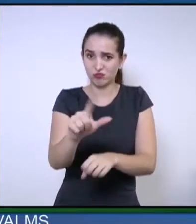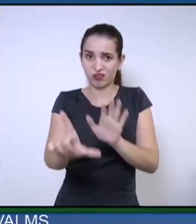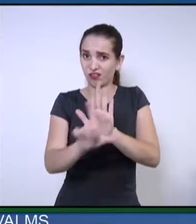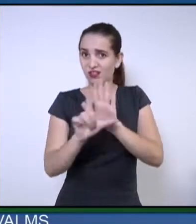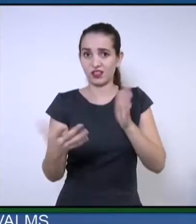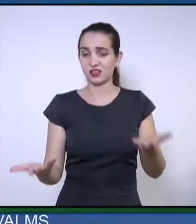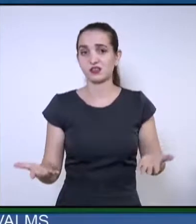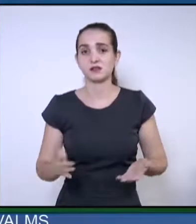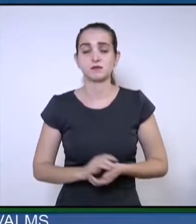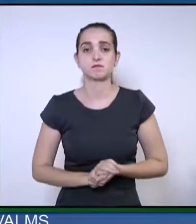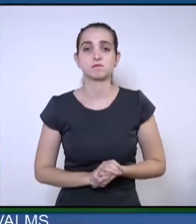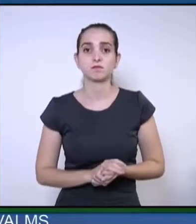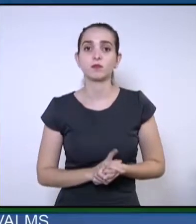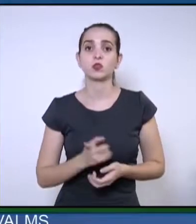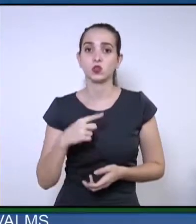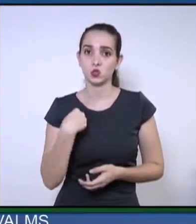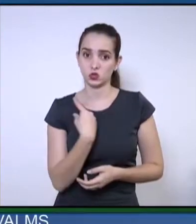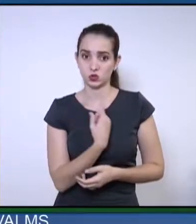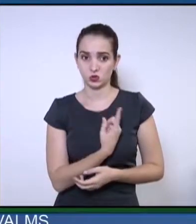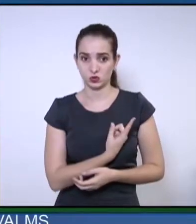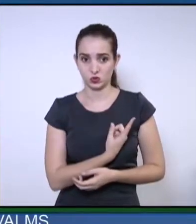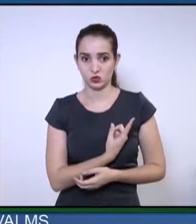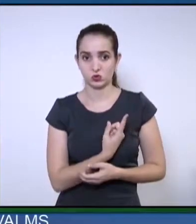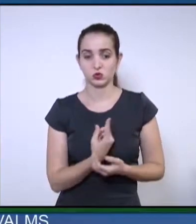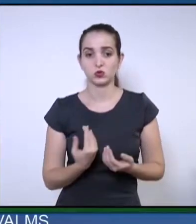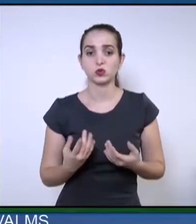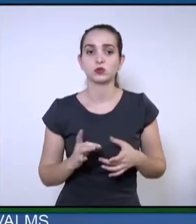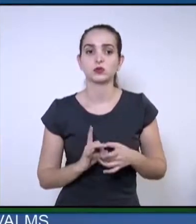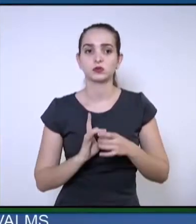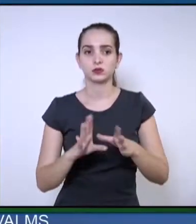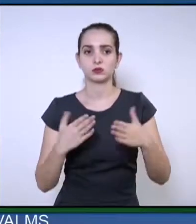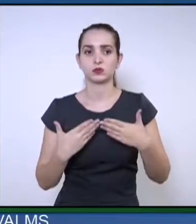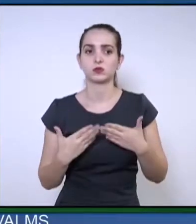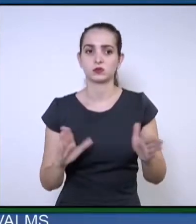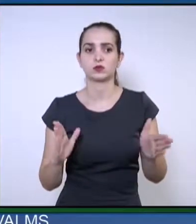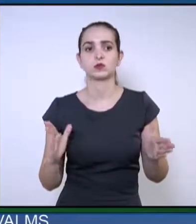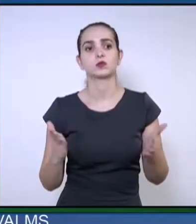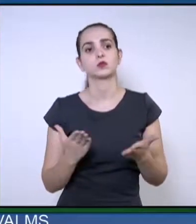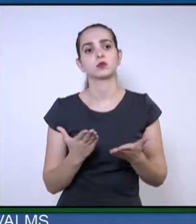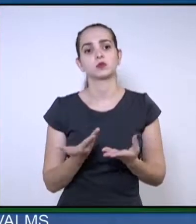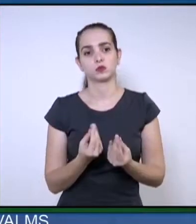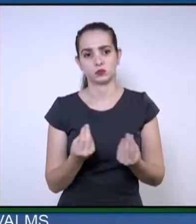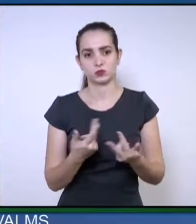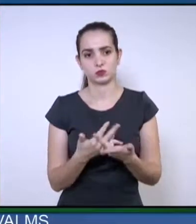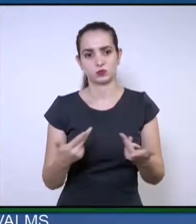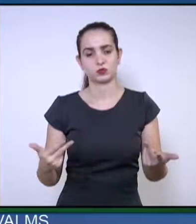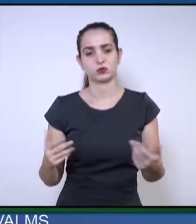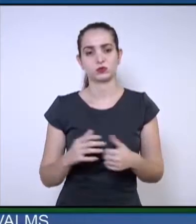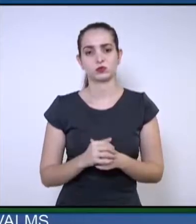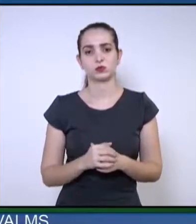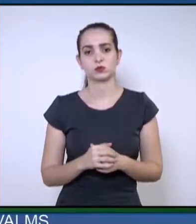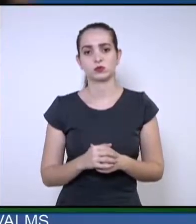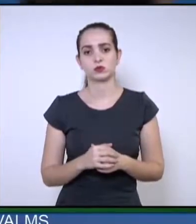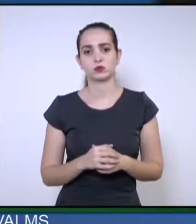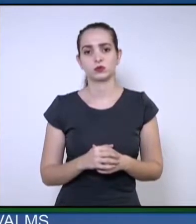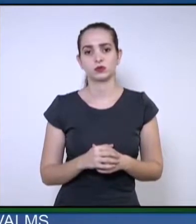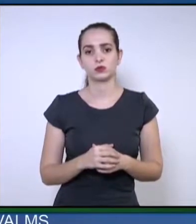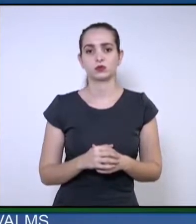expostos, eu vou terminar, senhor presidente, me perdoe. Nós estamos expostos, muitas vezes, de uma